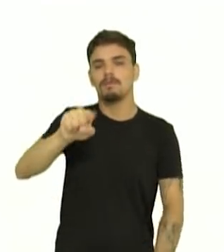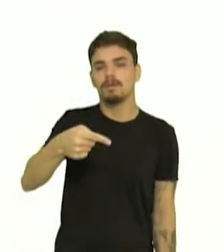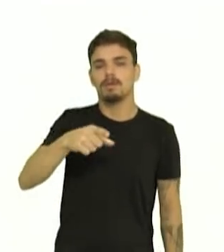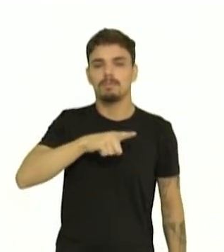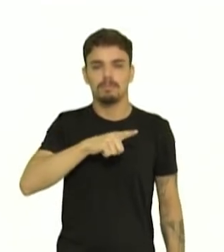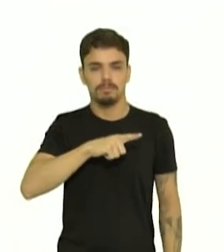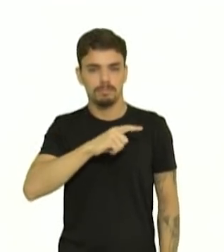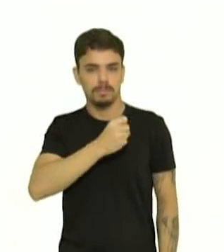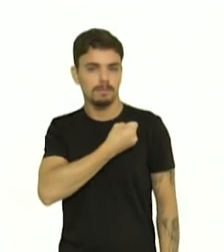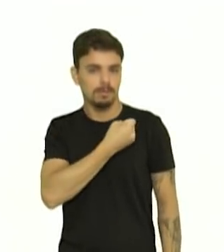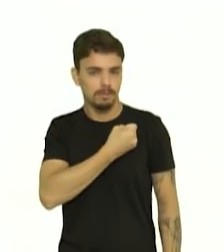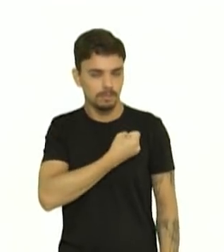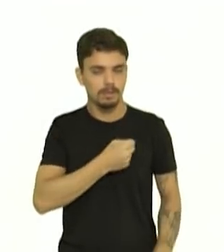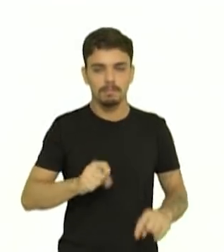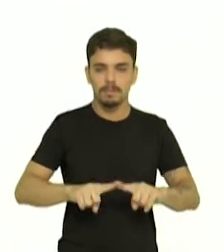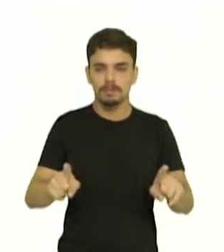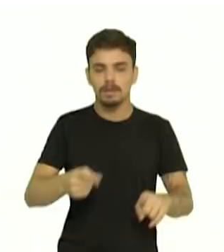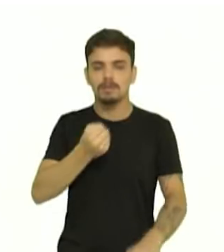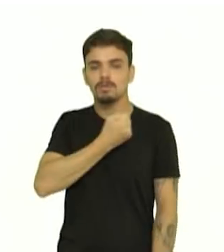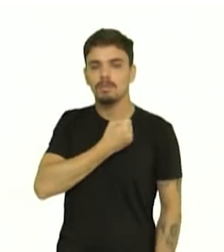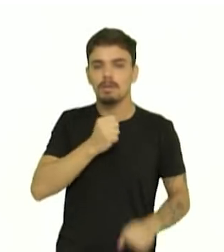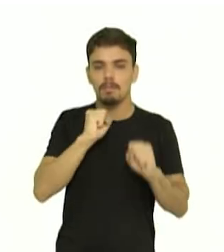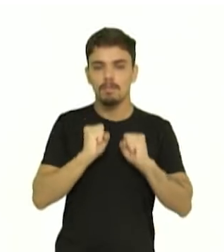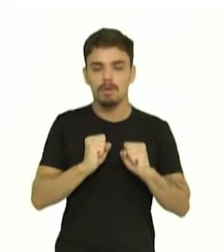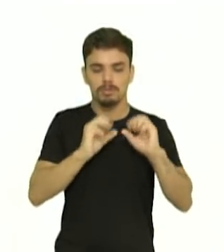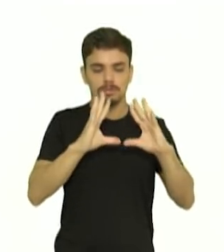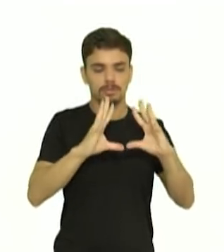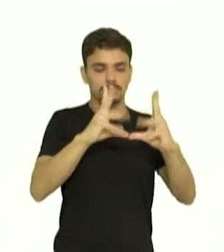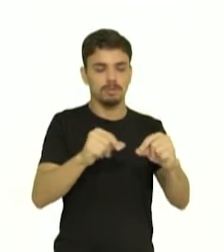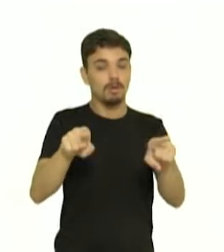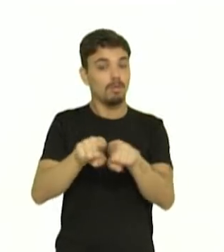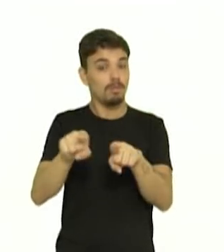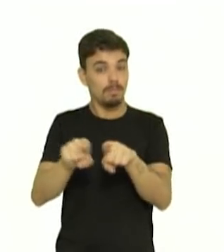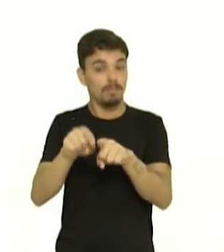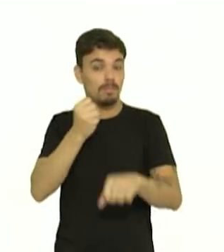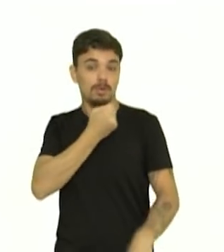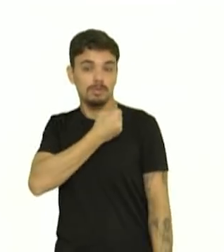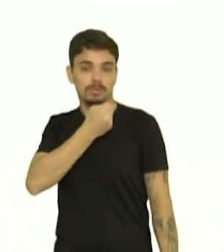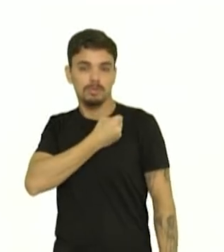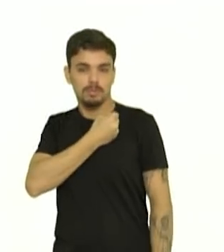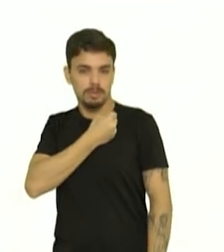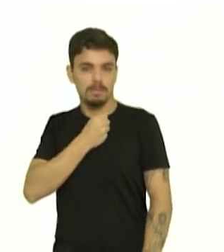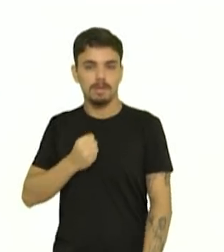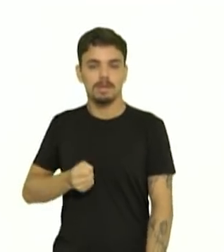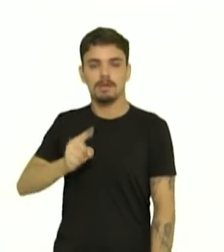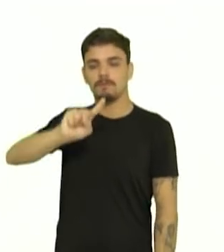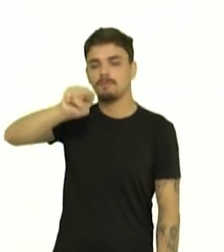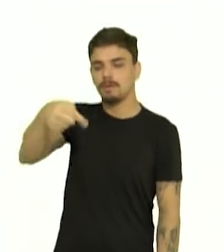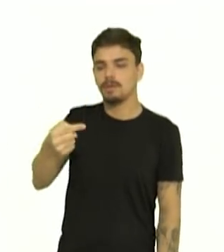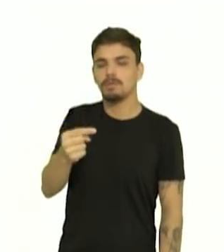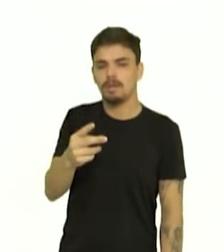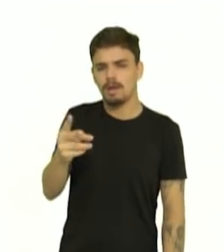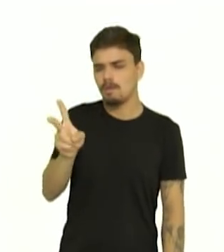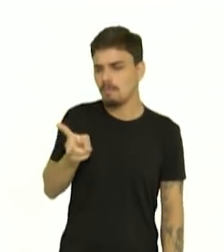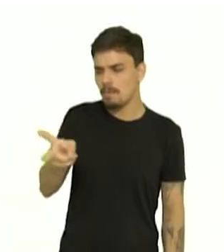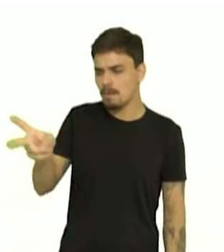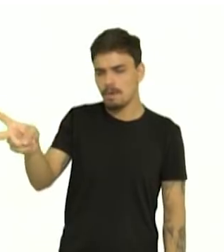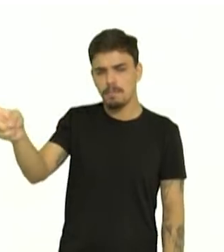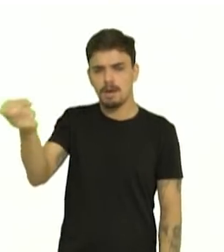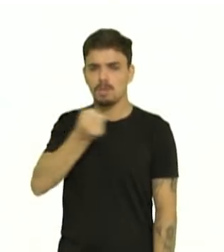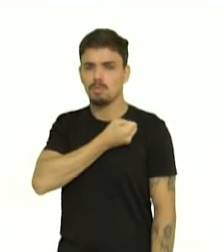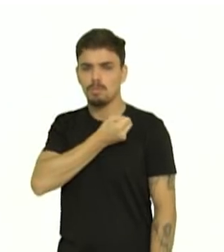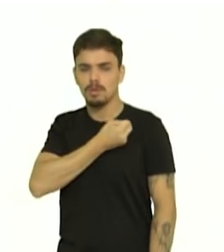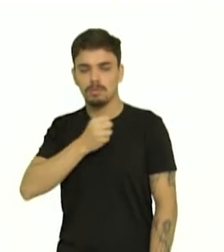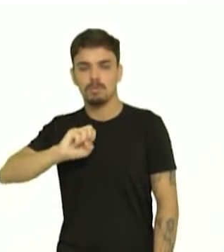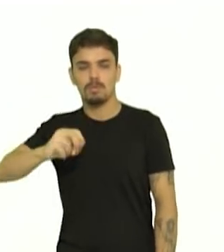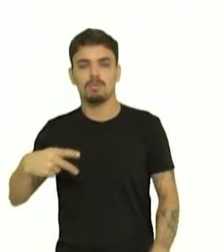número racional. Esse número pode ser inteiro, esse número pode ser decimal finito, que vocês viram agora há pouco, ou